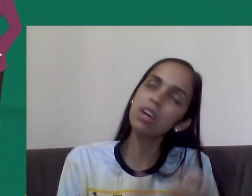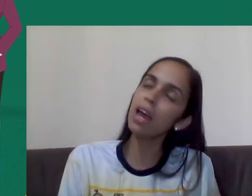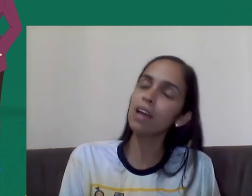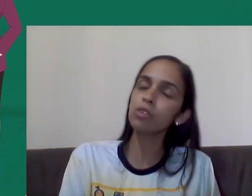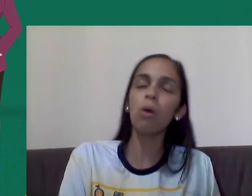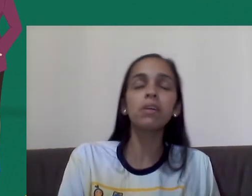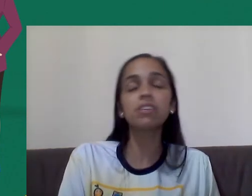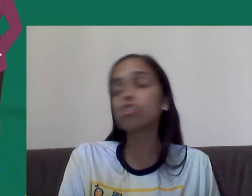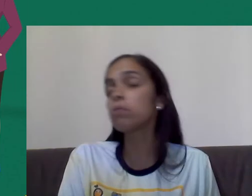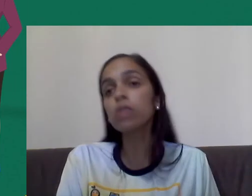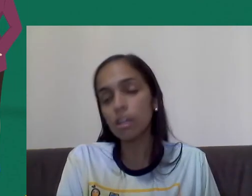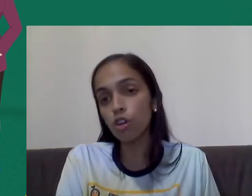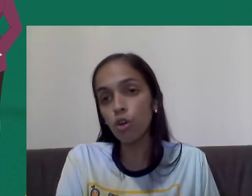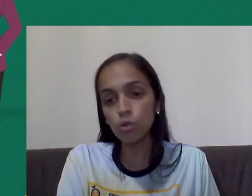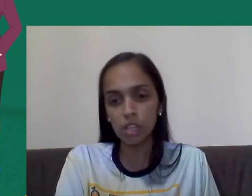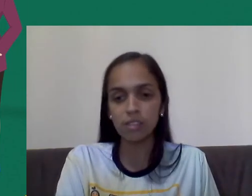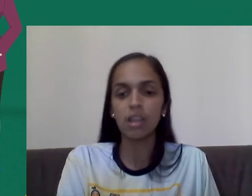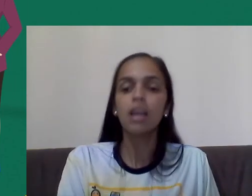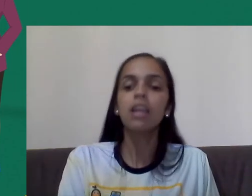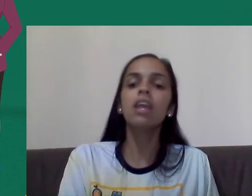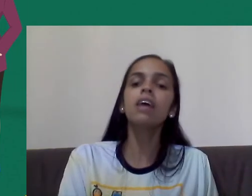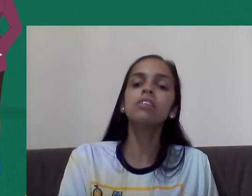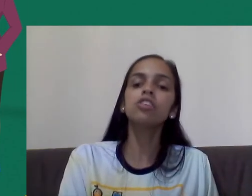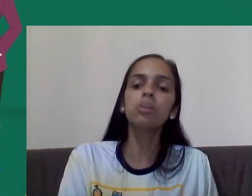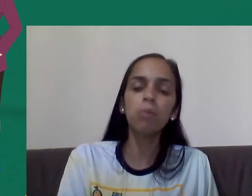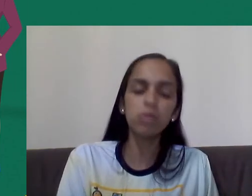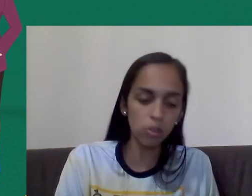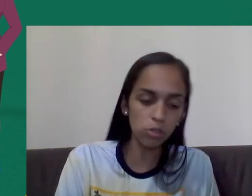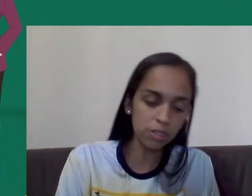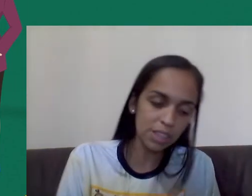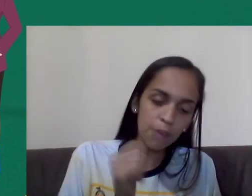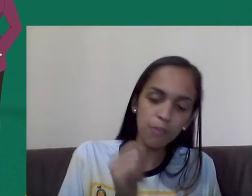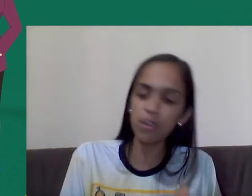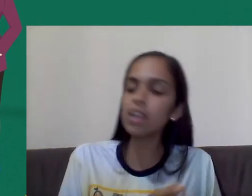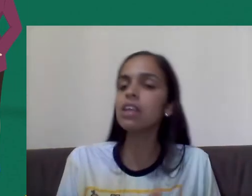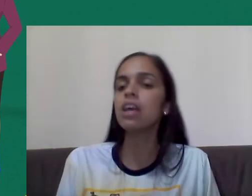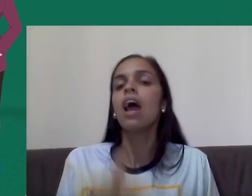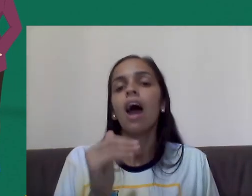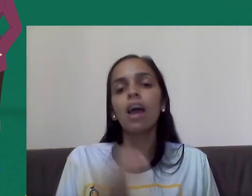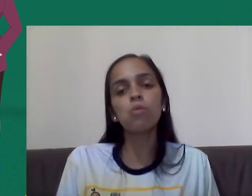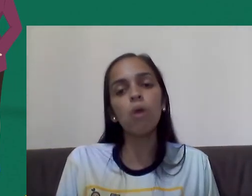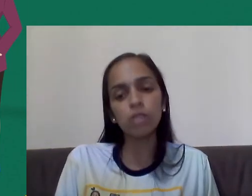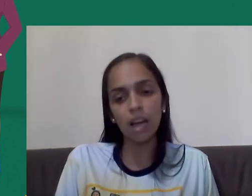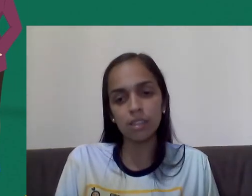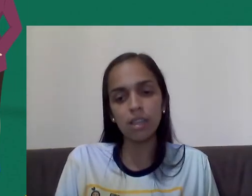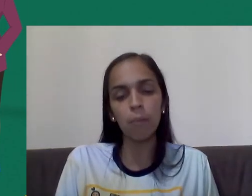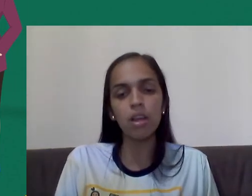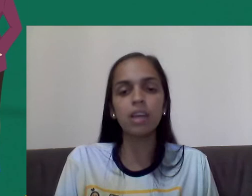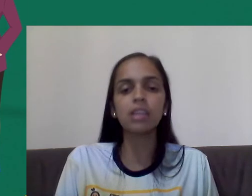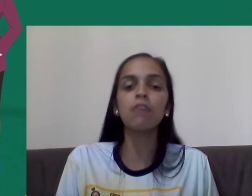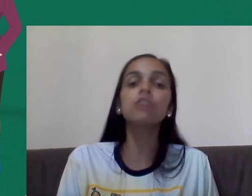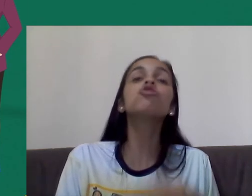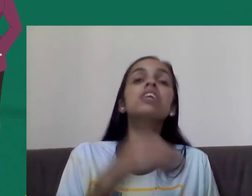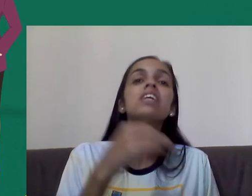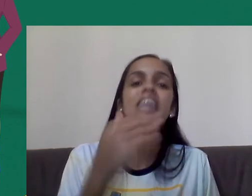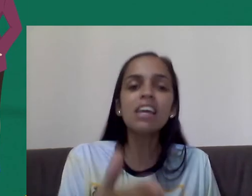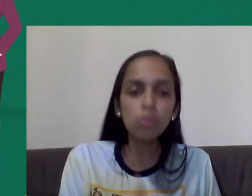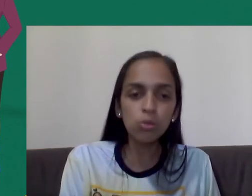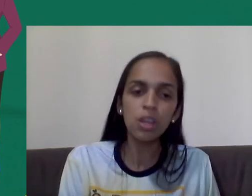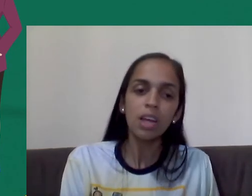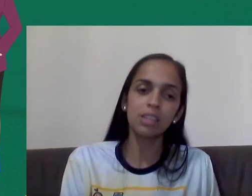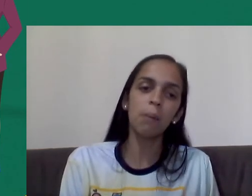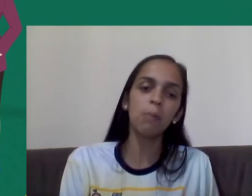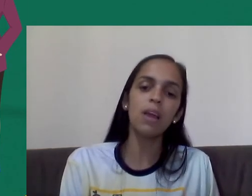hoje, atualmente existem muitas lutas, né? Existem muitas lutas que defendem a igualdade da mulher, que defendem os